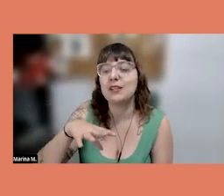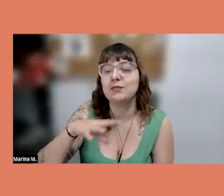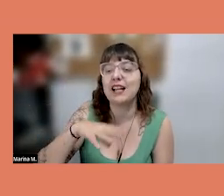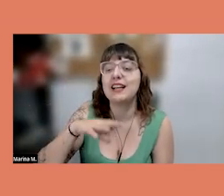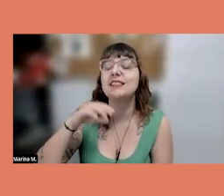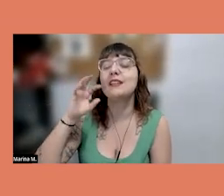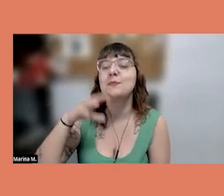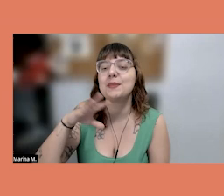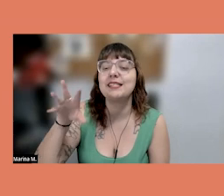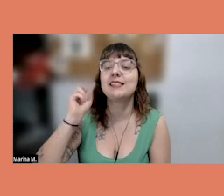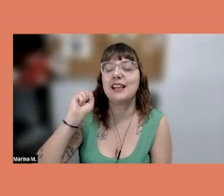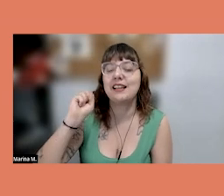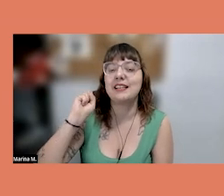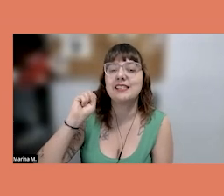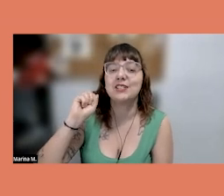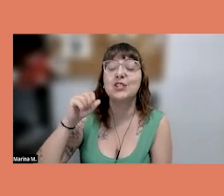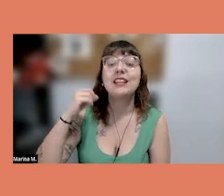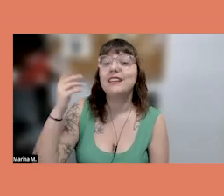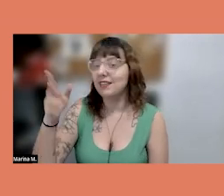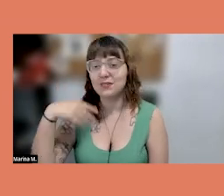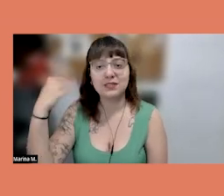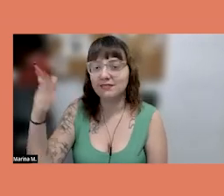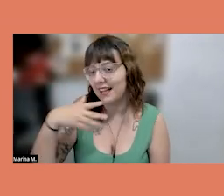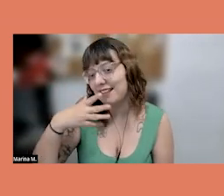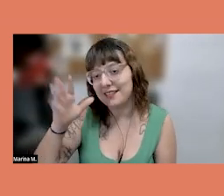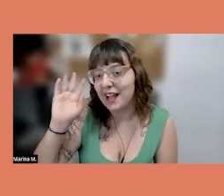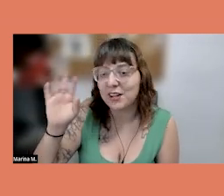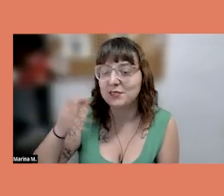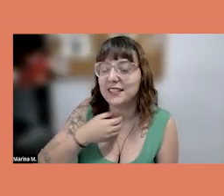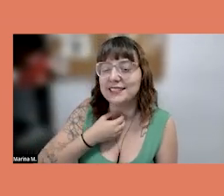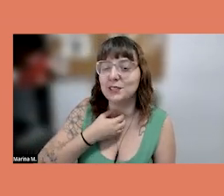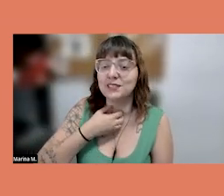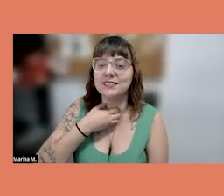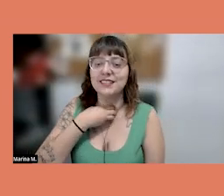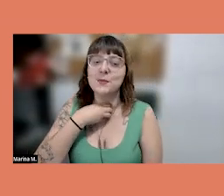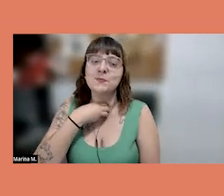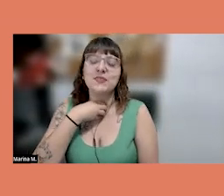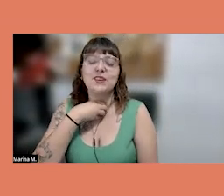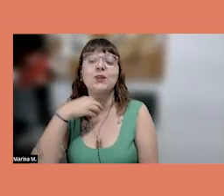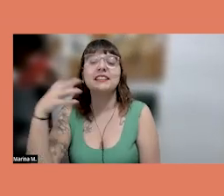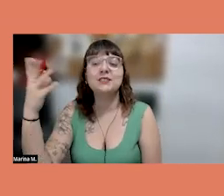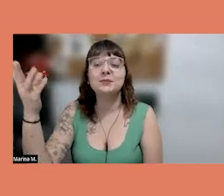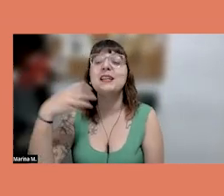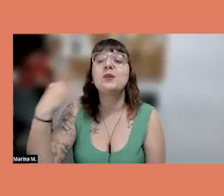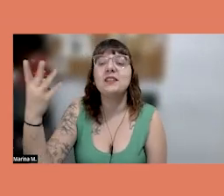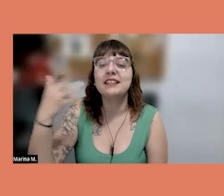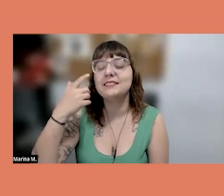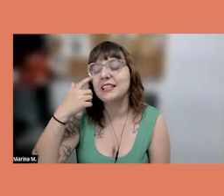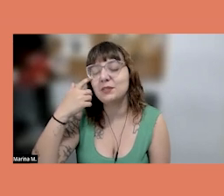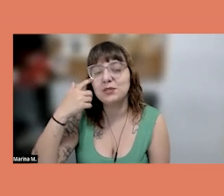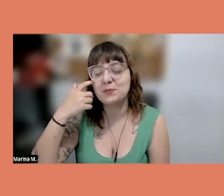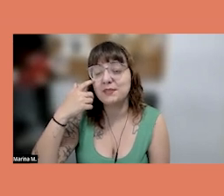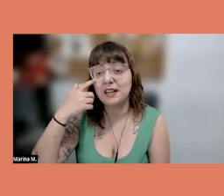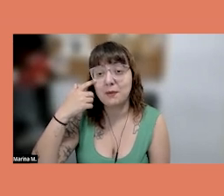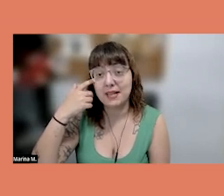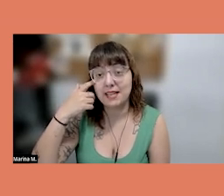análise com dados raster, mas é interessante. E aí, agora falando. Me colocando aqui